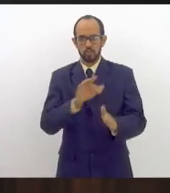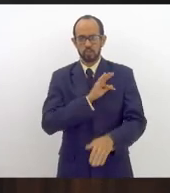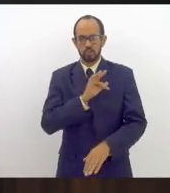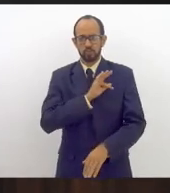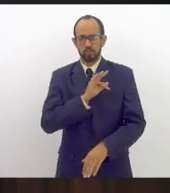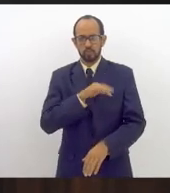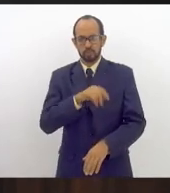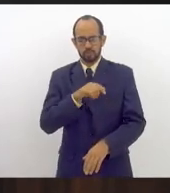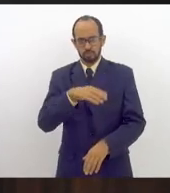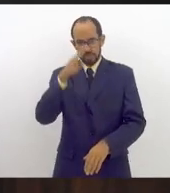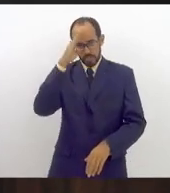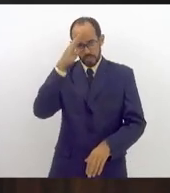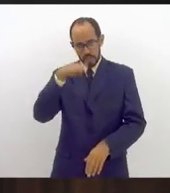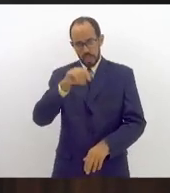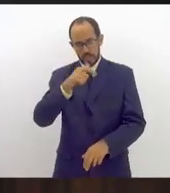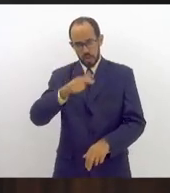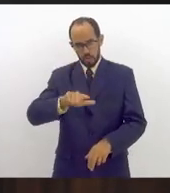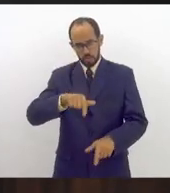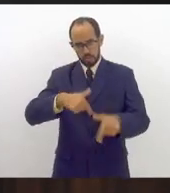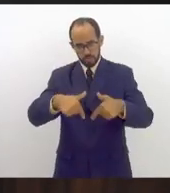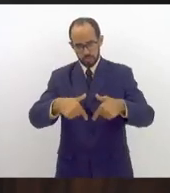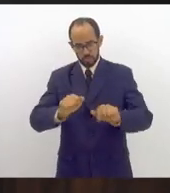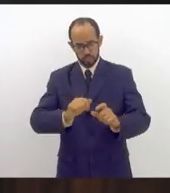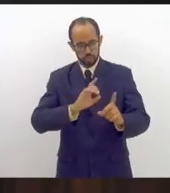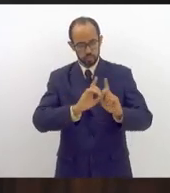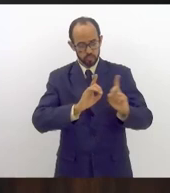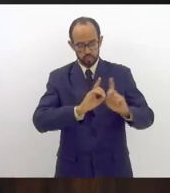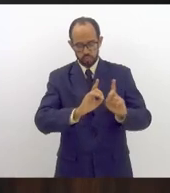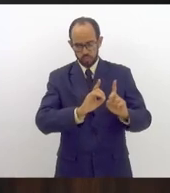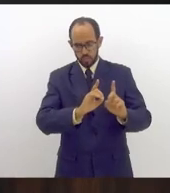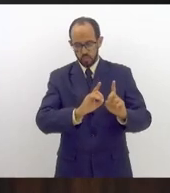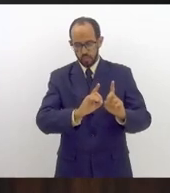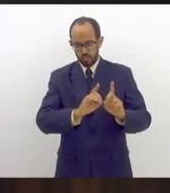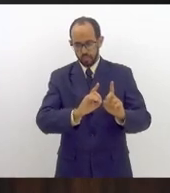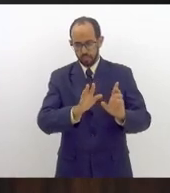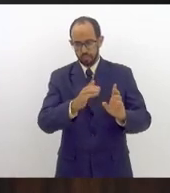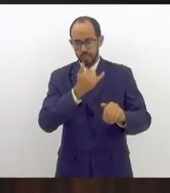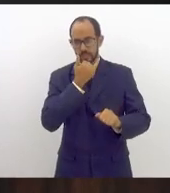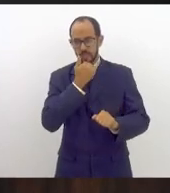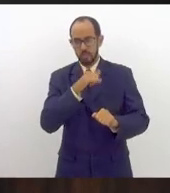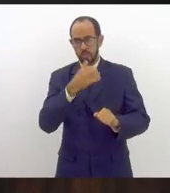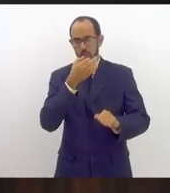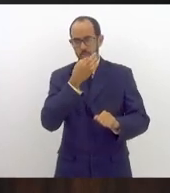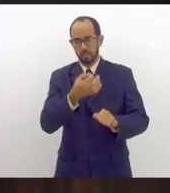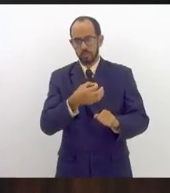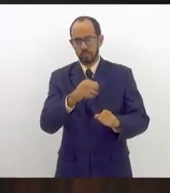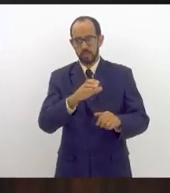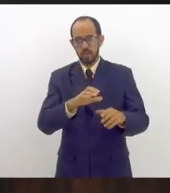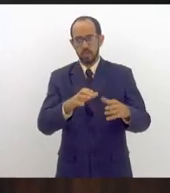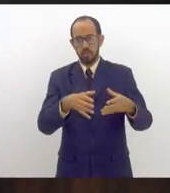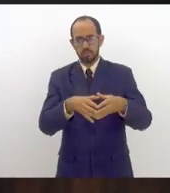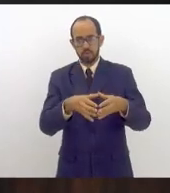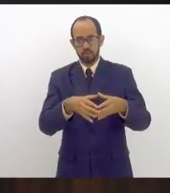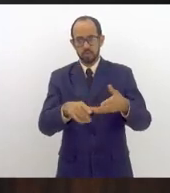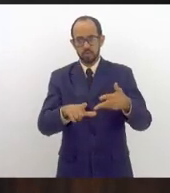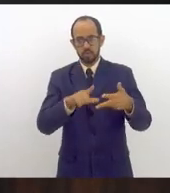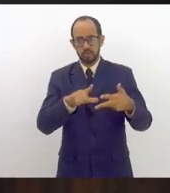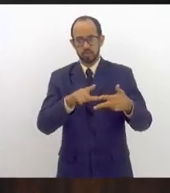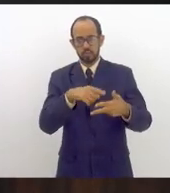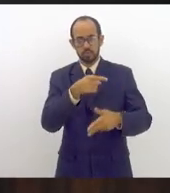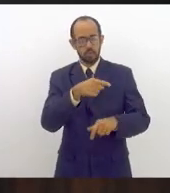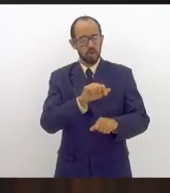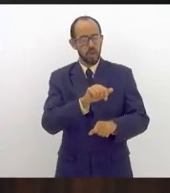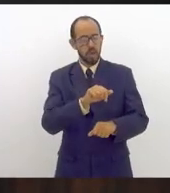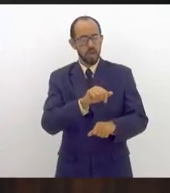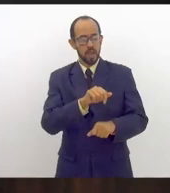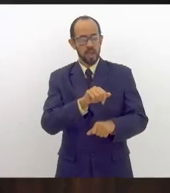outras providências. Em discussão, perdão, parecida à comissão de indicação legislativa favorável, relator Rosenberg